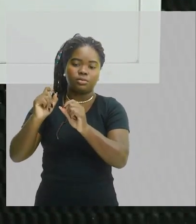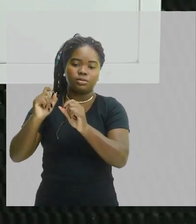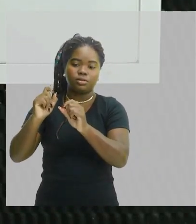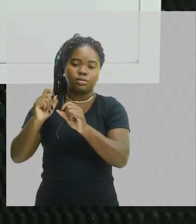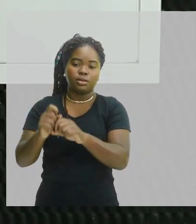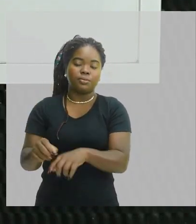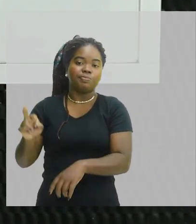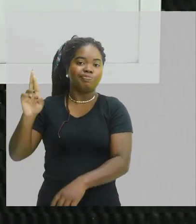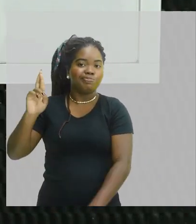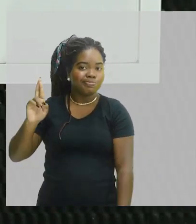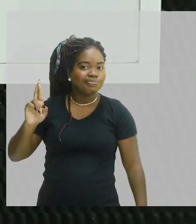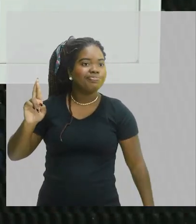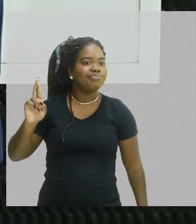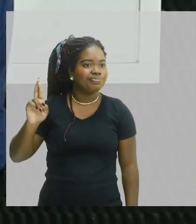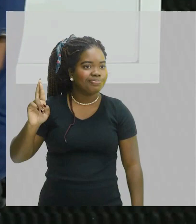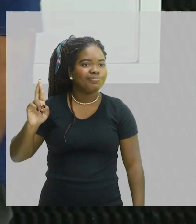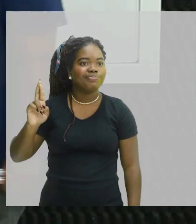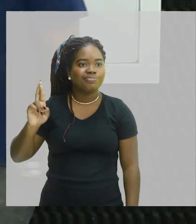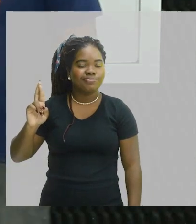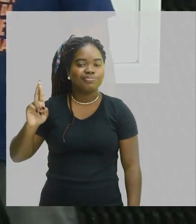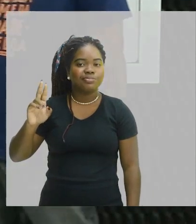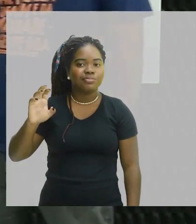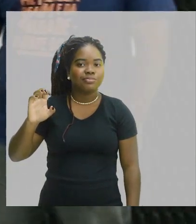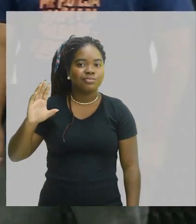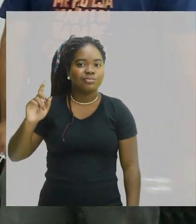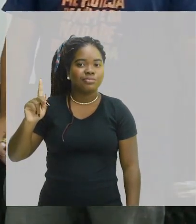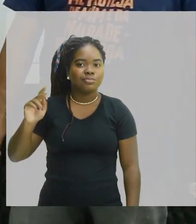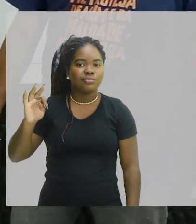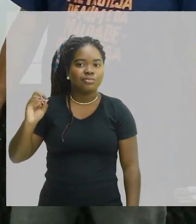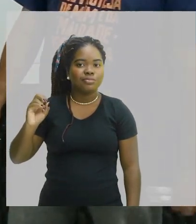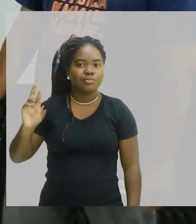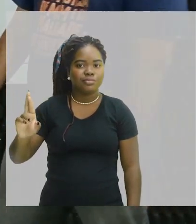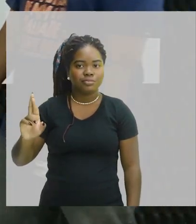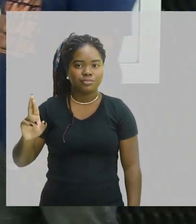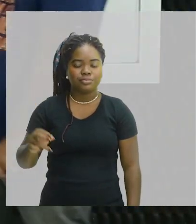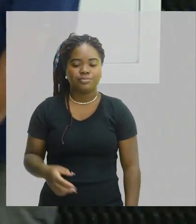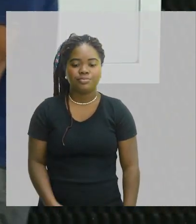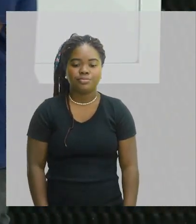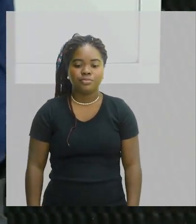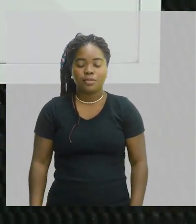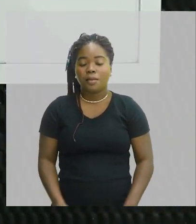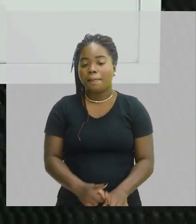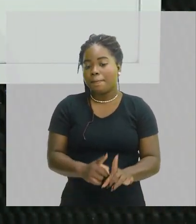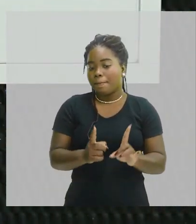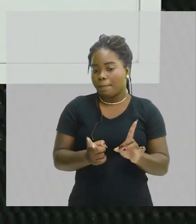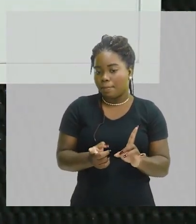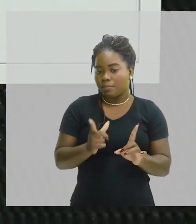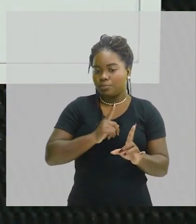receptor. Tá ok? Mas nós temos um circuito